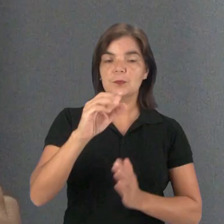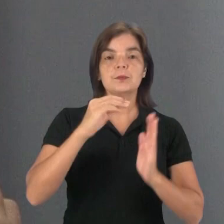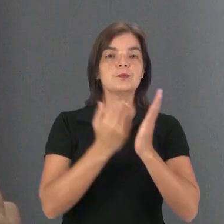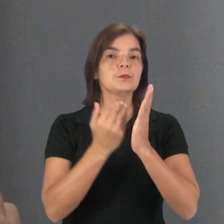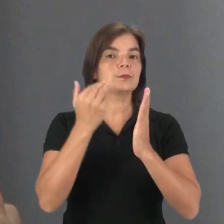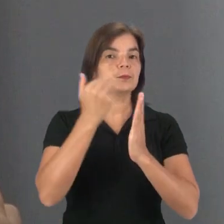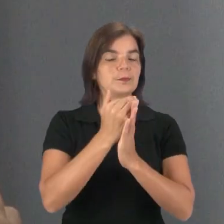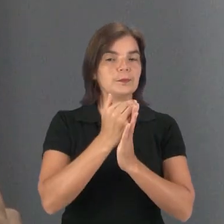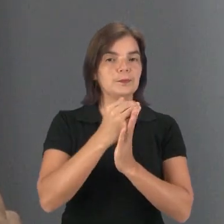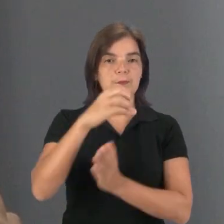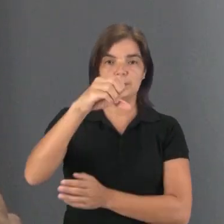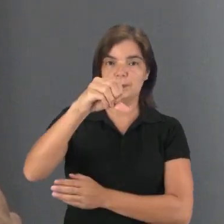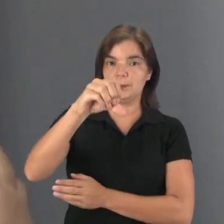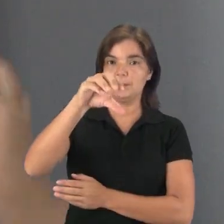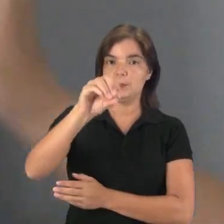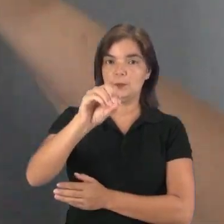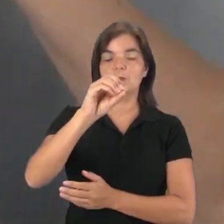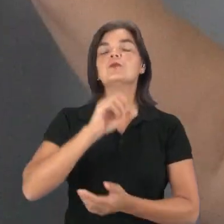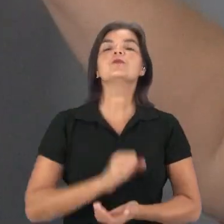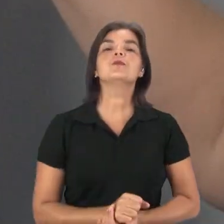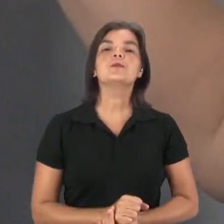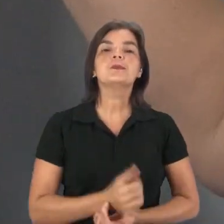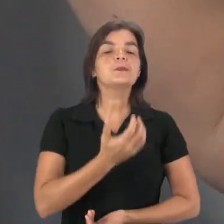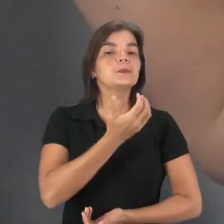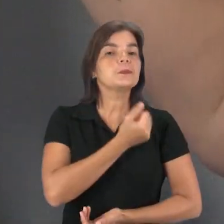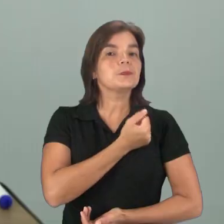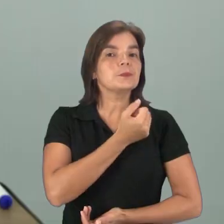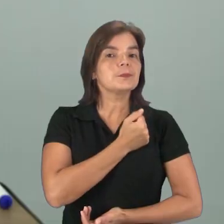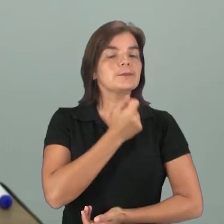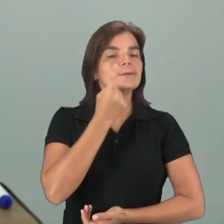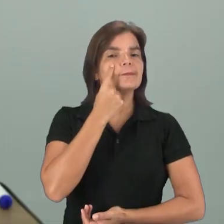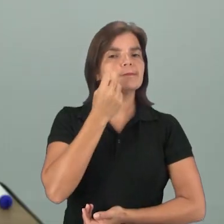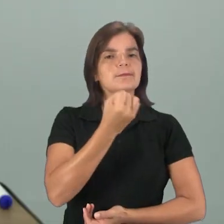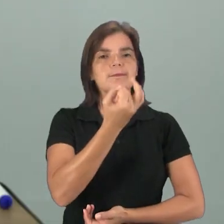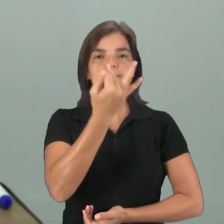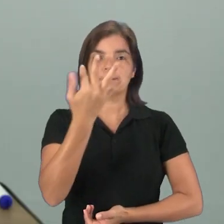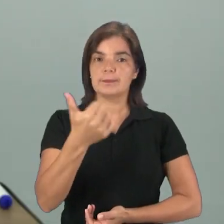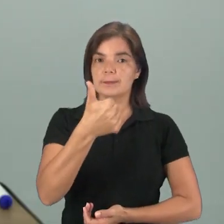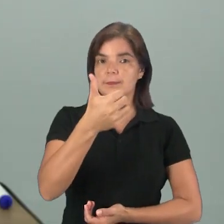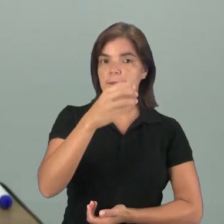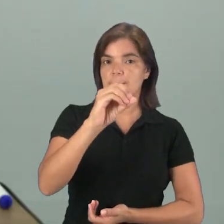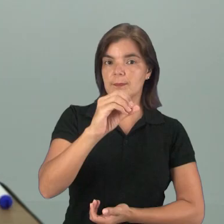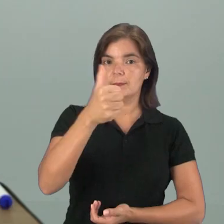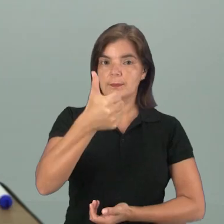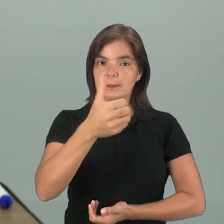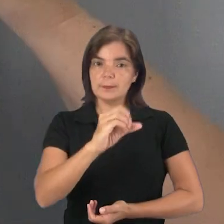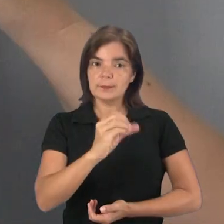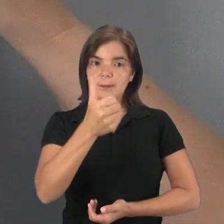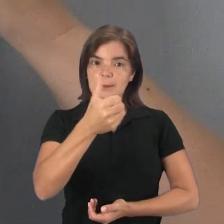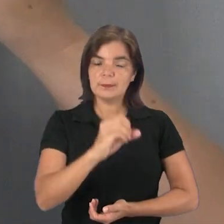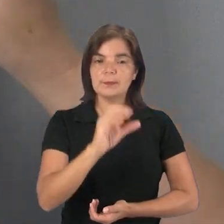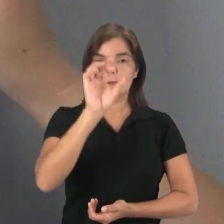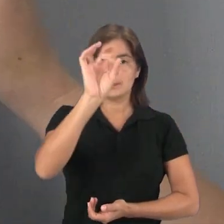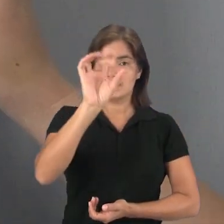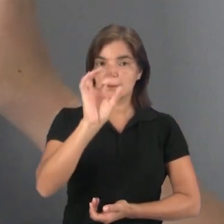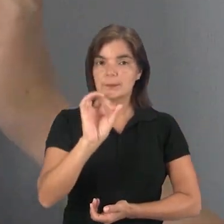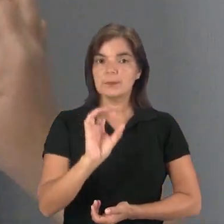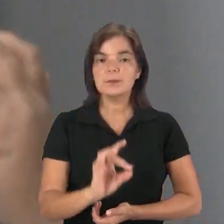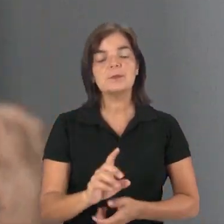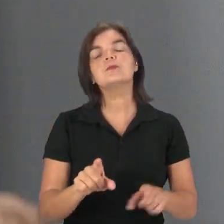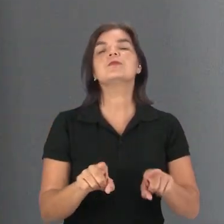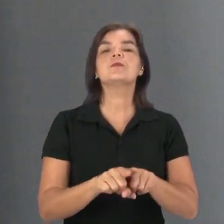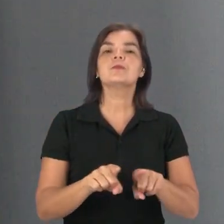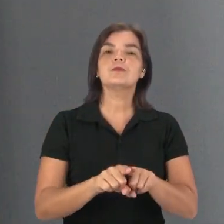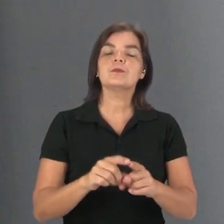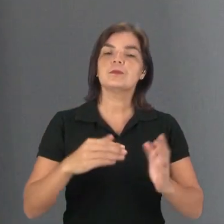o maior é o 90. Esses números aqui nós estamos contando de 10 em 10, ó, 10, 20,